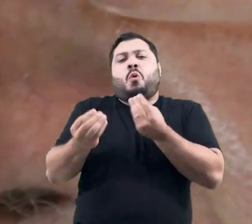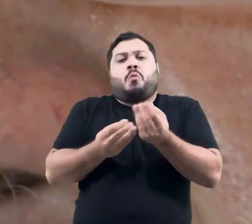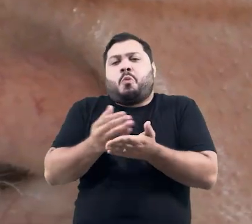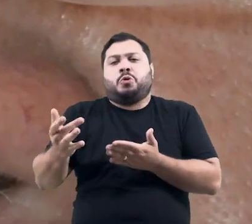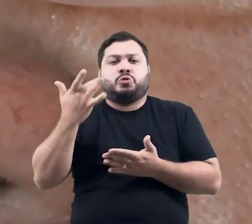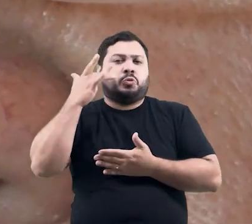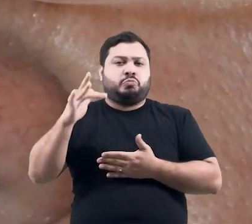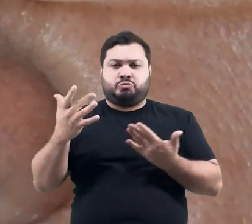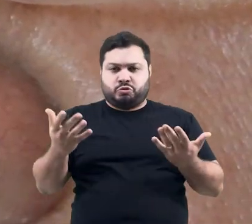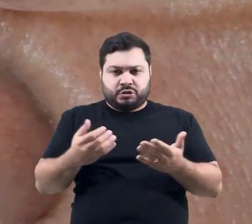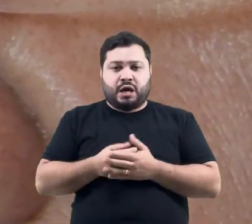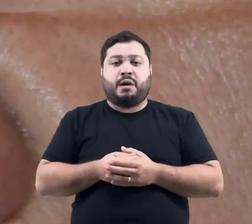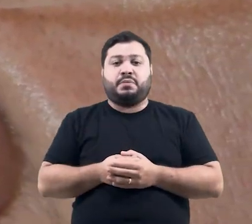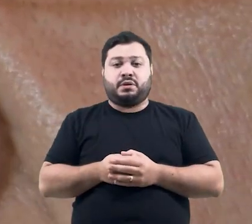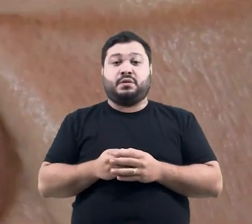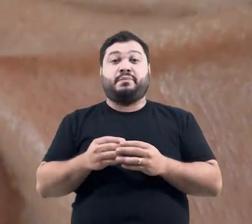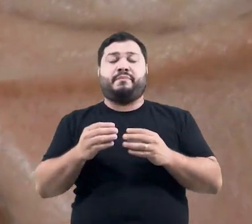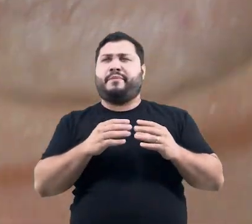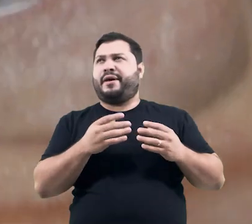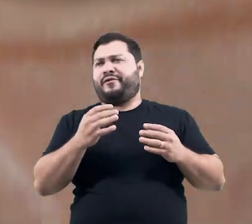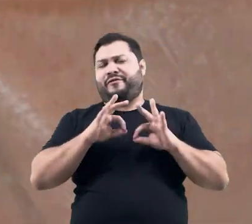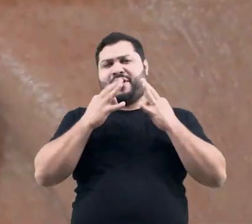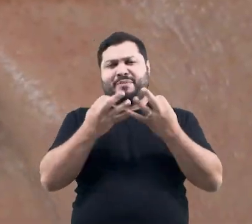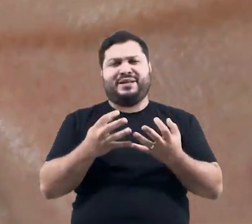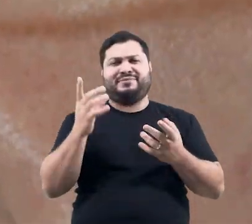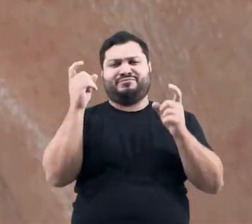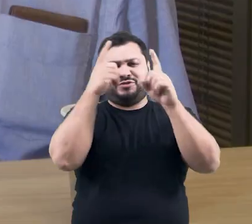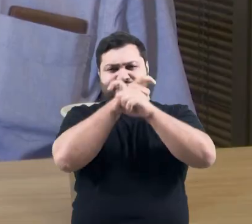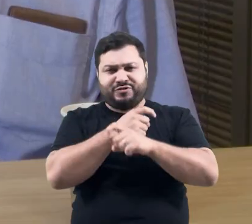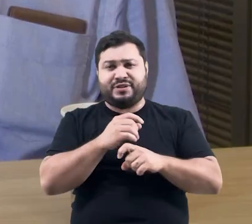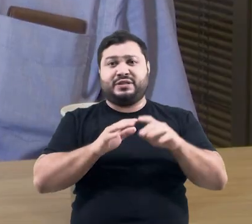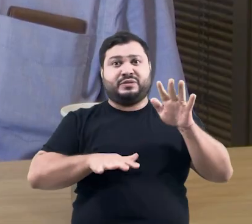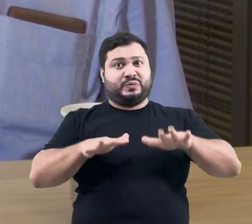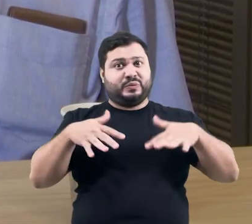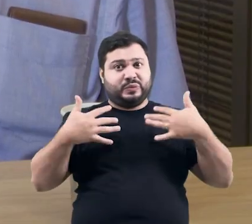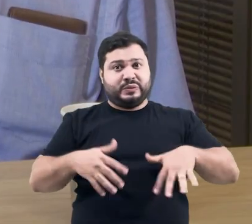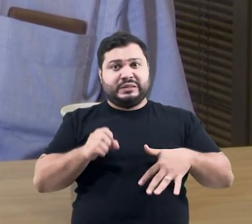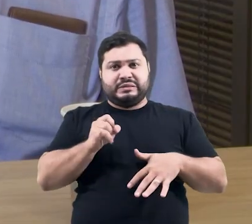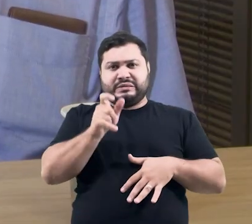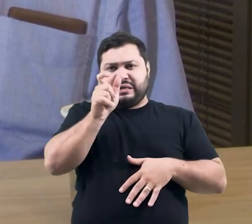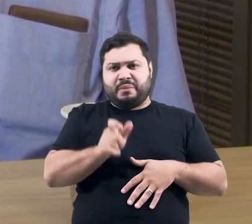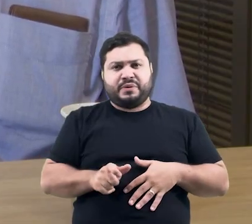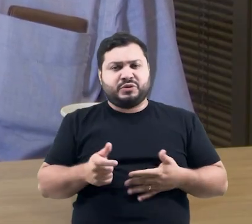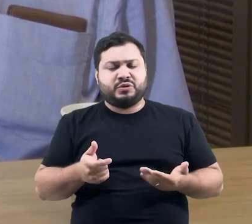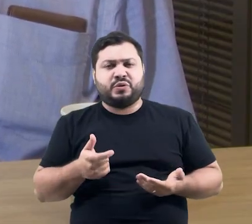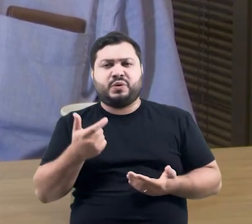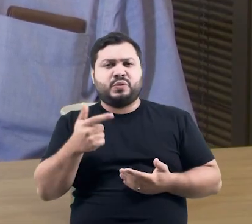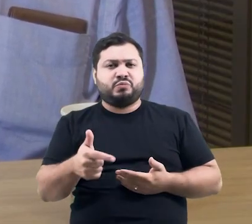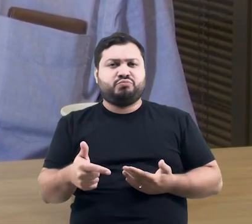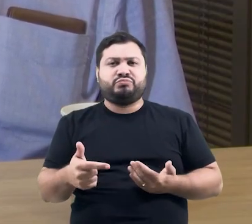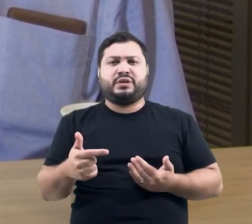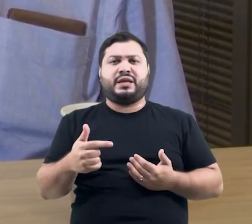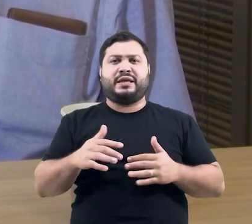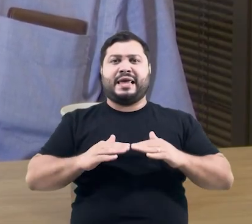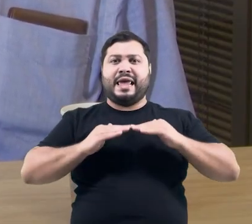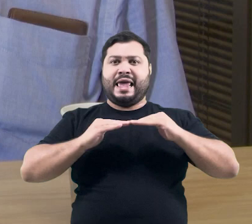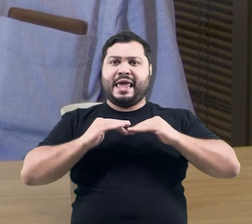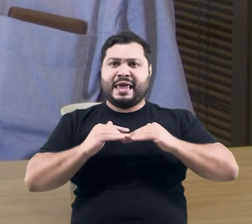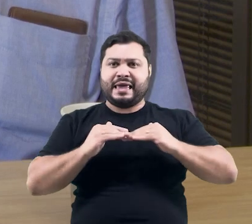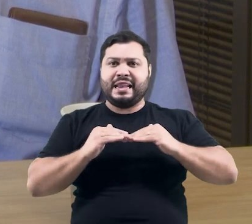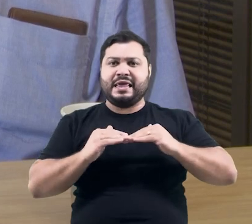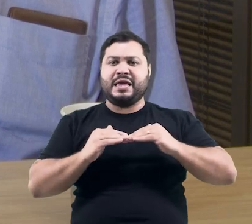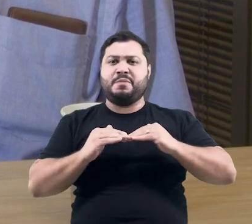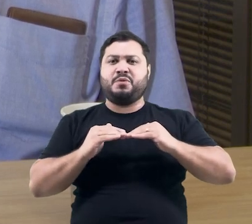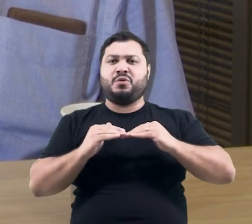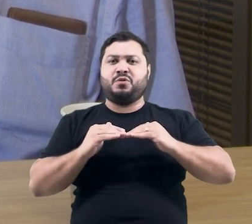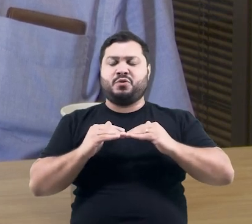tem causa desconhecida. Mexe muito com todo mundo dentro da casa. Pode até desequilibrar o lar, se a pessoa não tiver